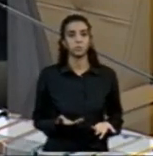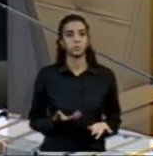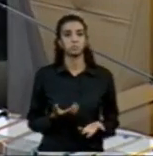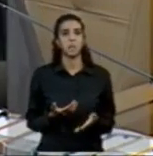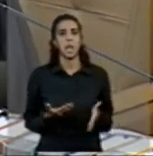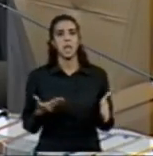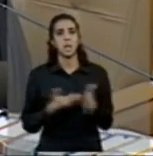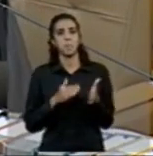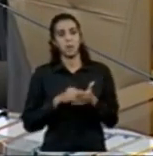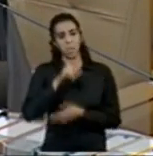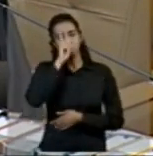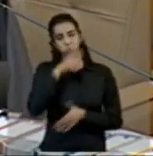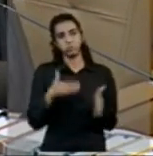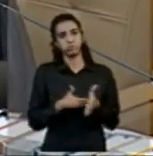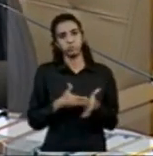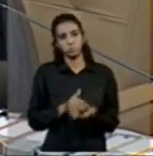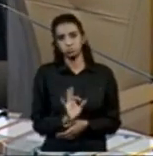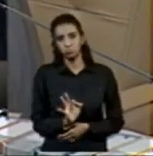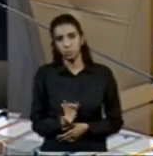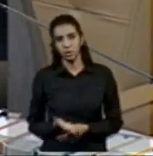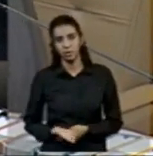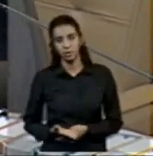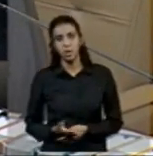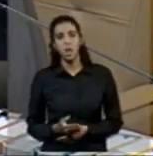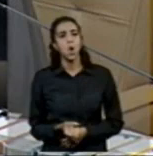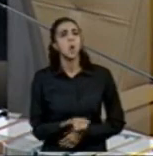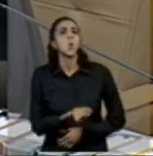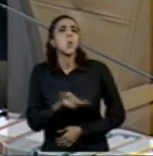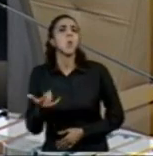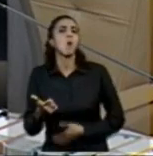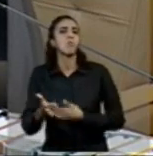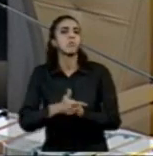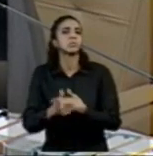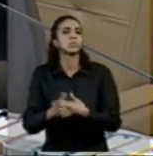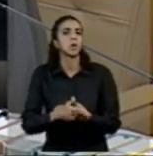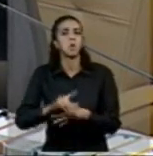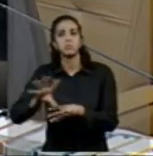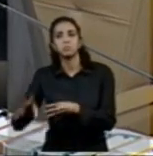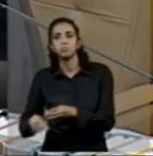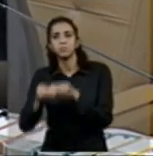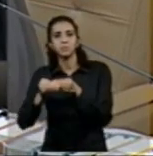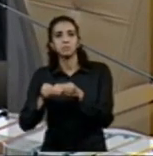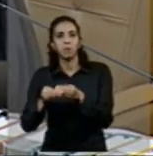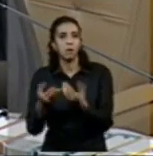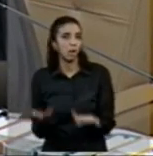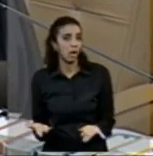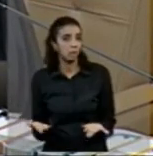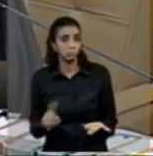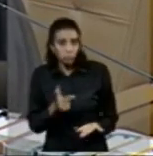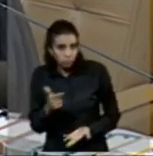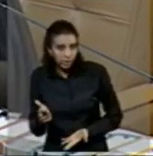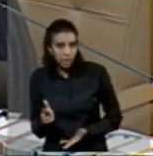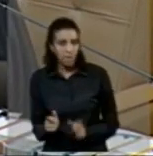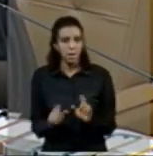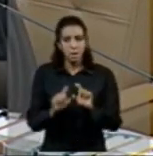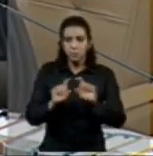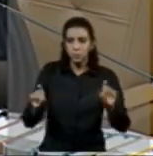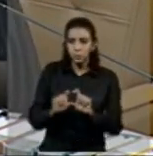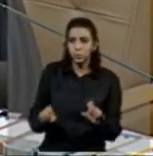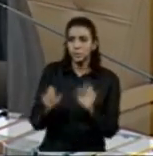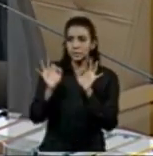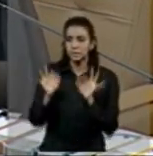delimitação taxativa de quais seriam as tarefas executivas e tampouco se disciplinou quais seriam as